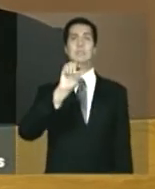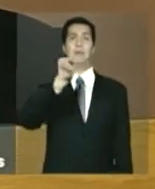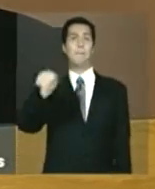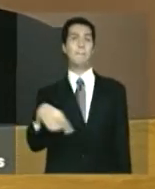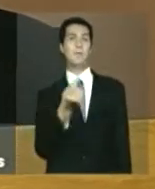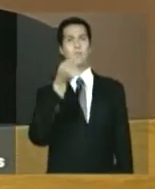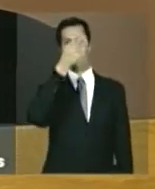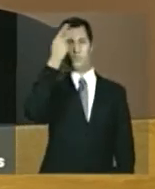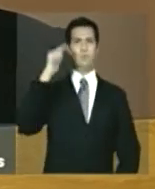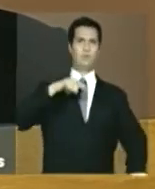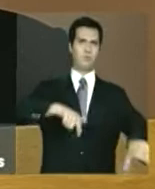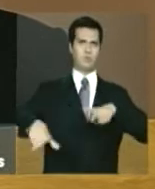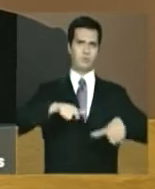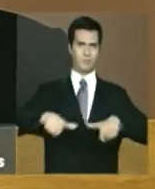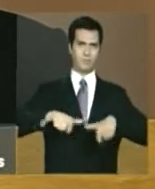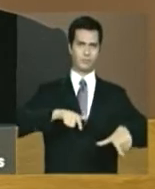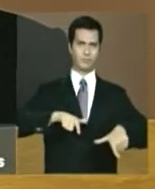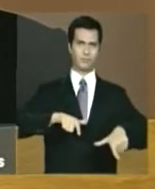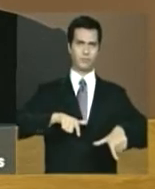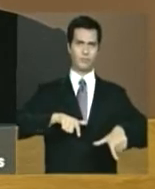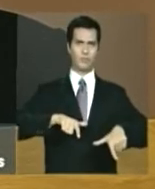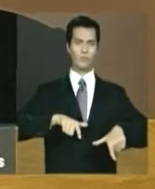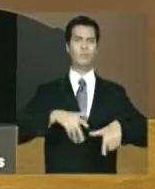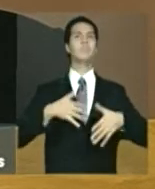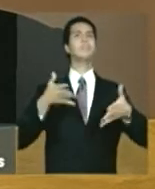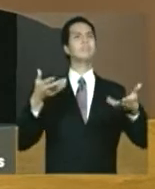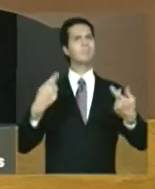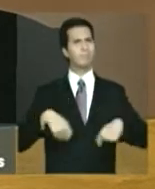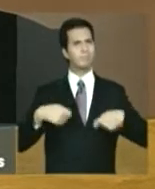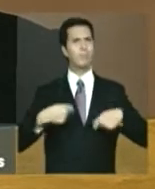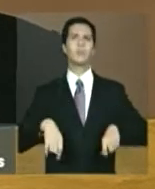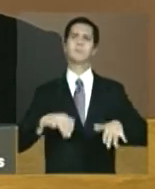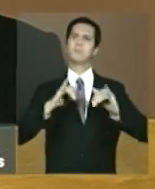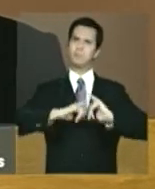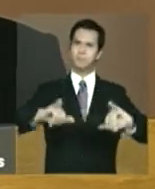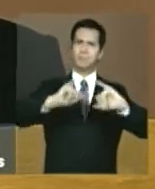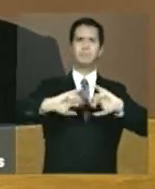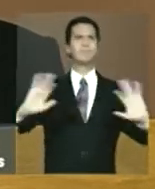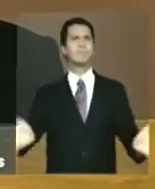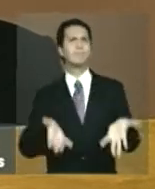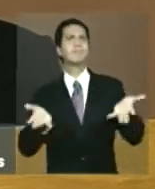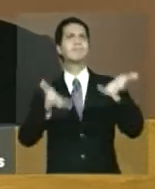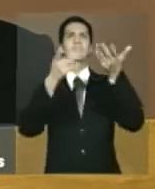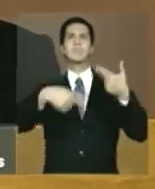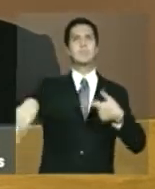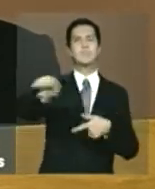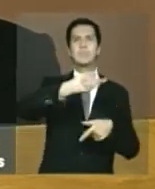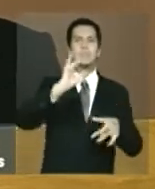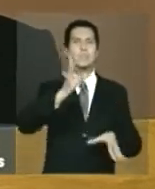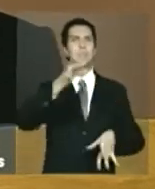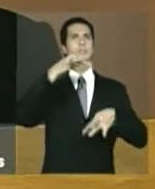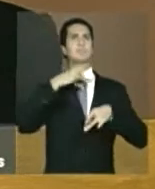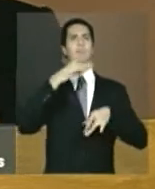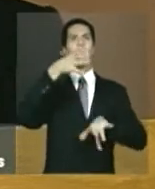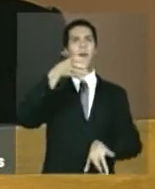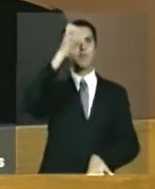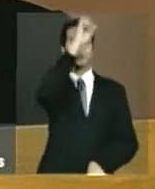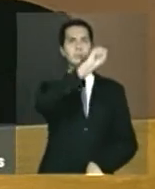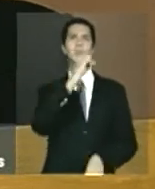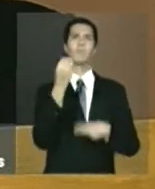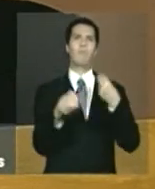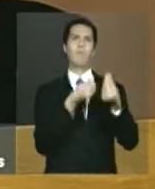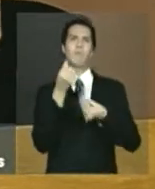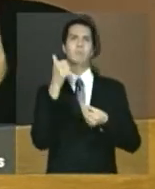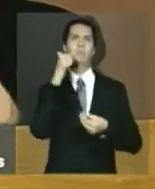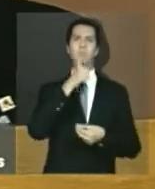e trabalhadores que deverão ser envolvidos no enfrentamento da desigualdade e da discriminação hoje eu dava uma